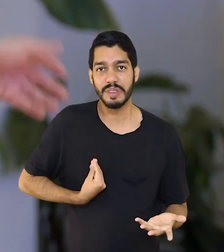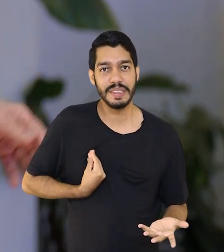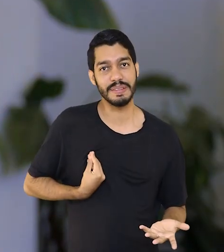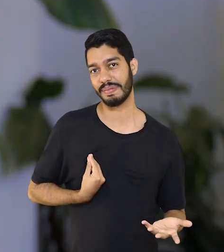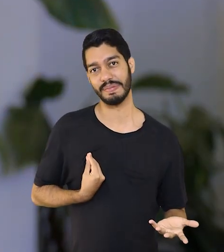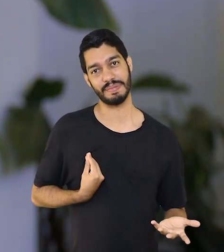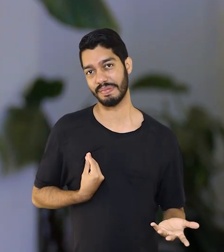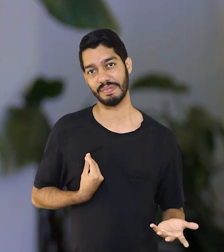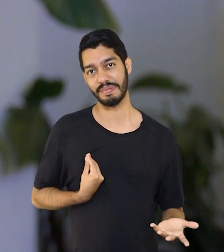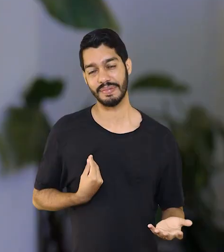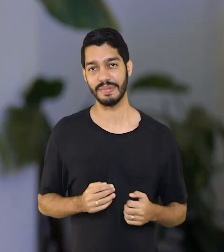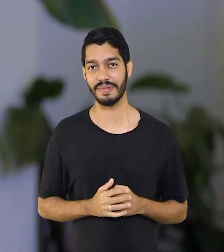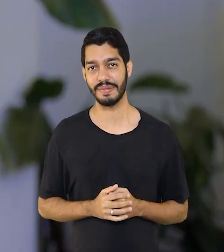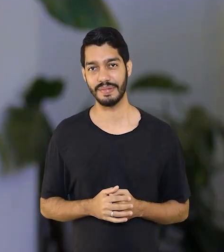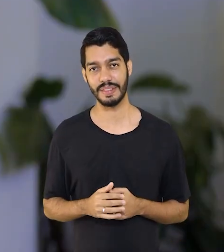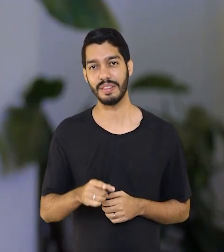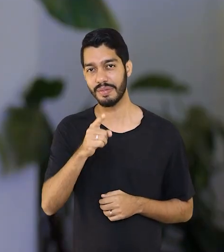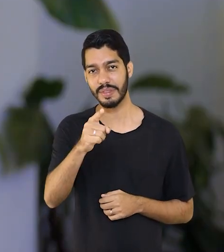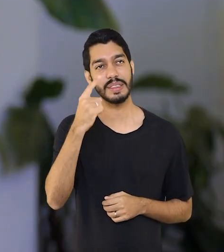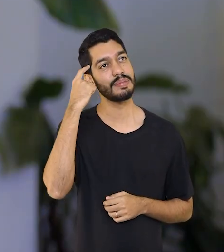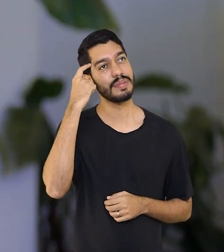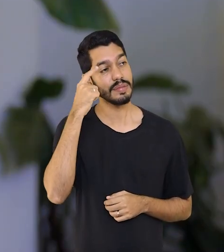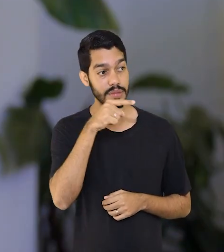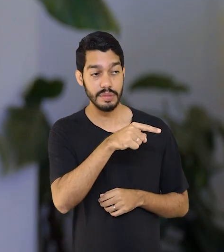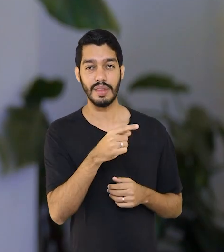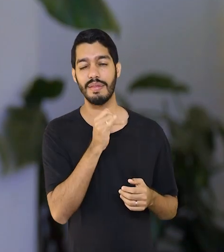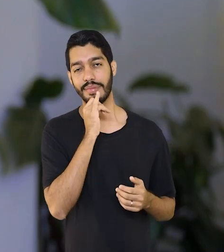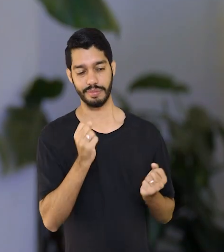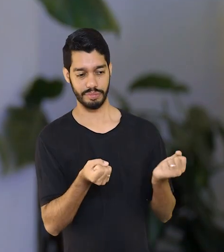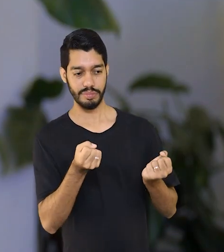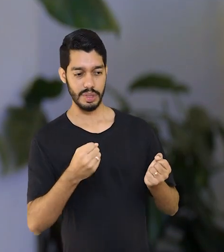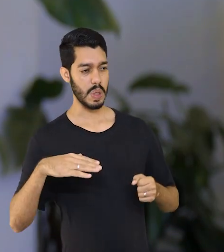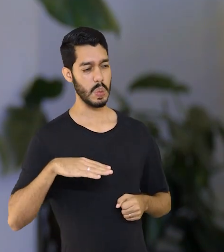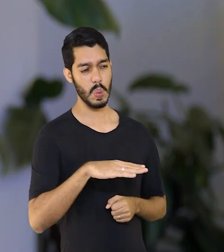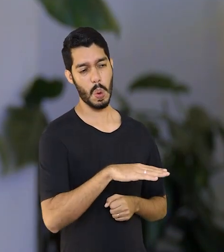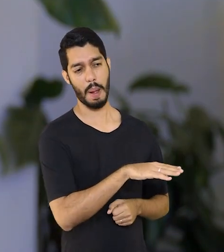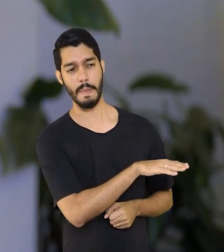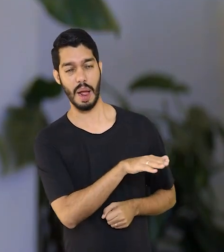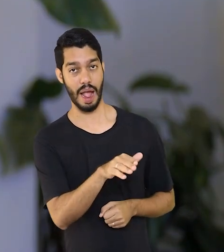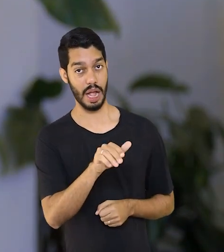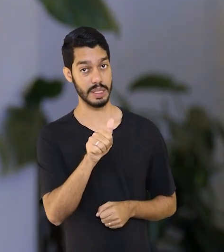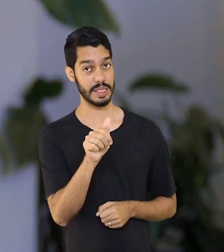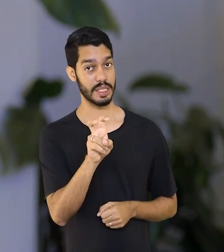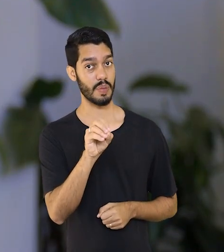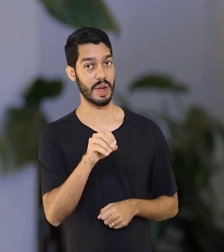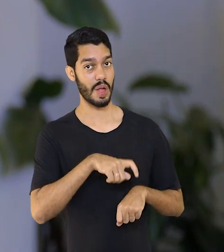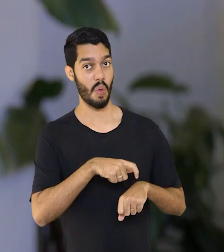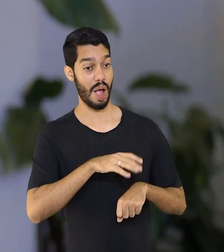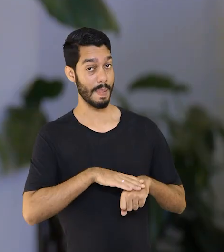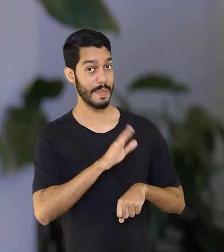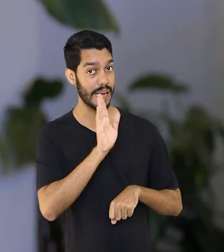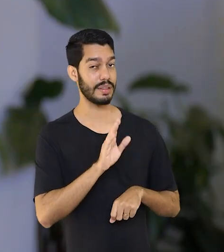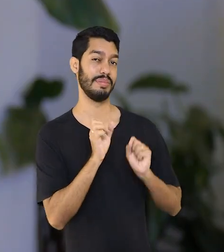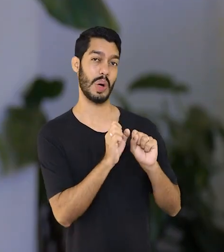2. Então, não faça aquela curva mais de 150 km por hora, porque já vai ter um que vai torcer o braço, outro vai